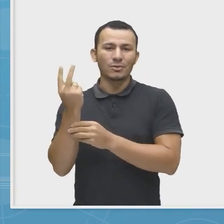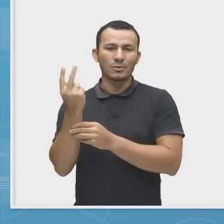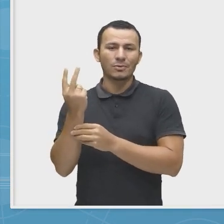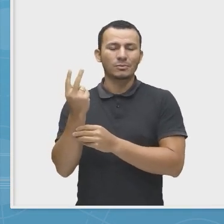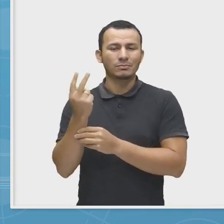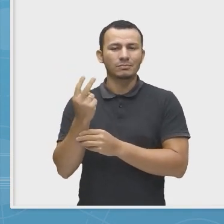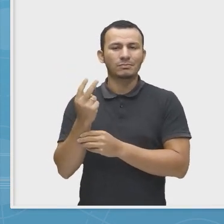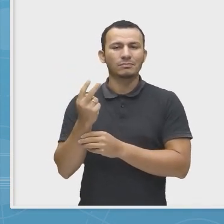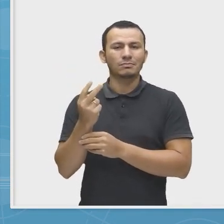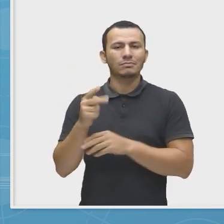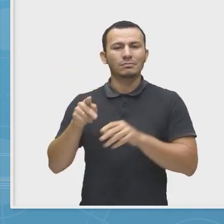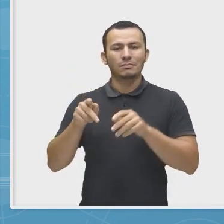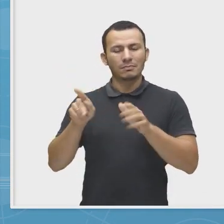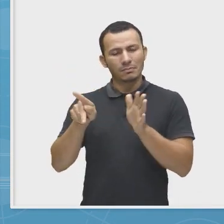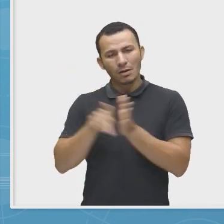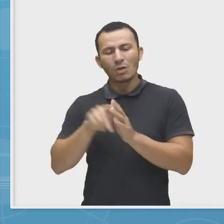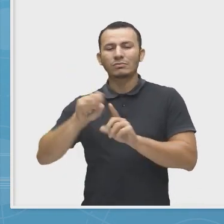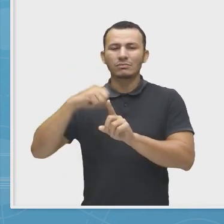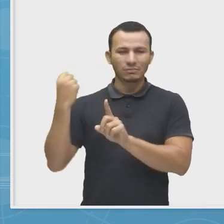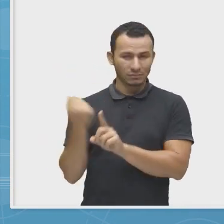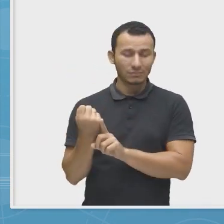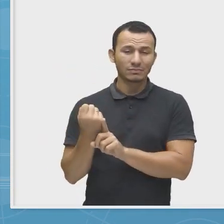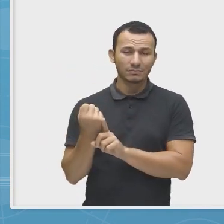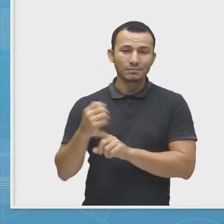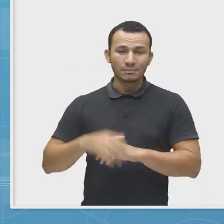valores humanos, né? Então,